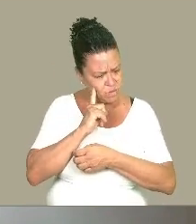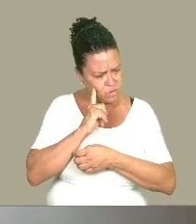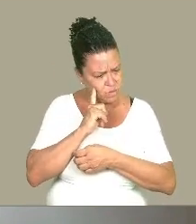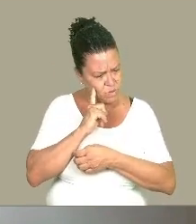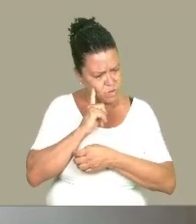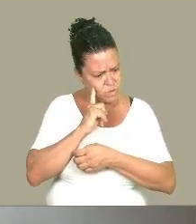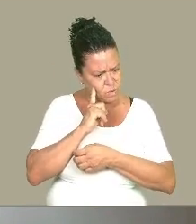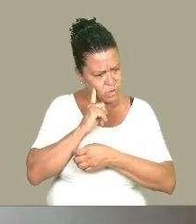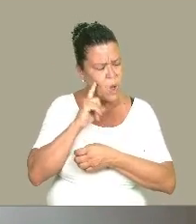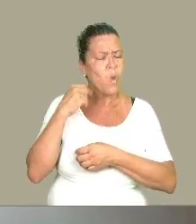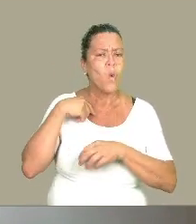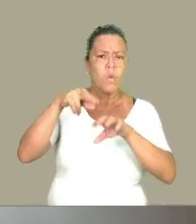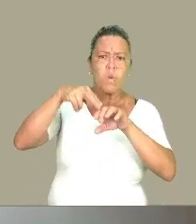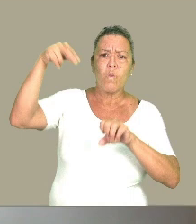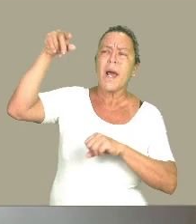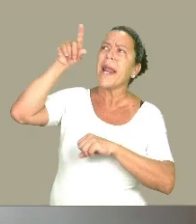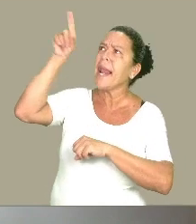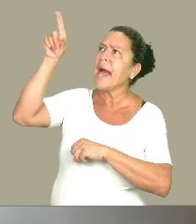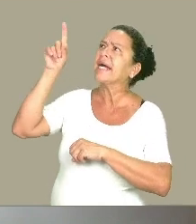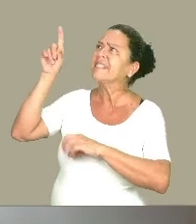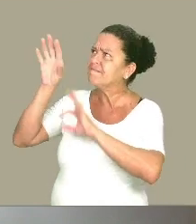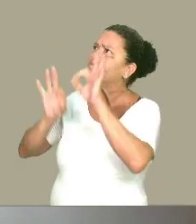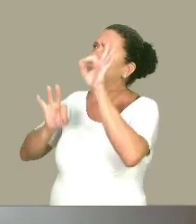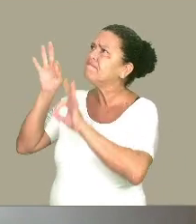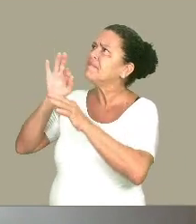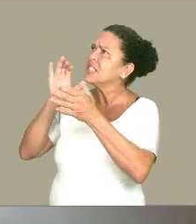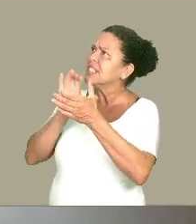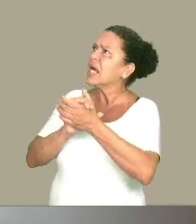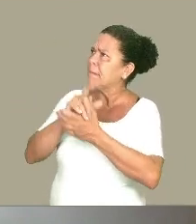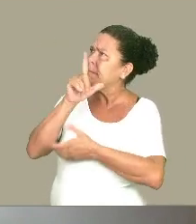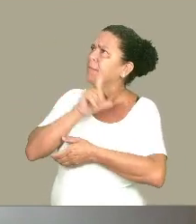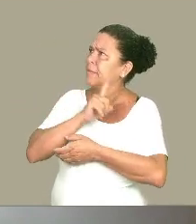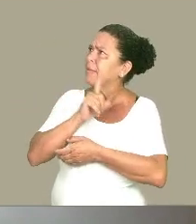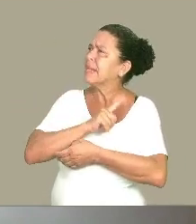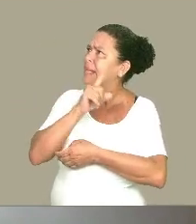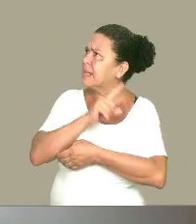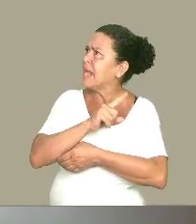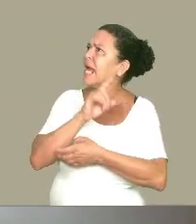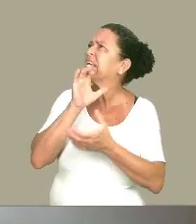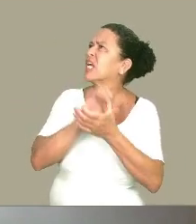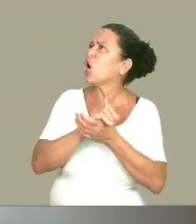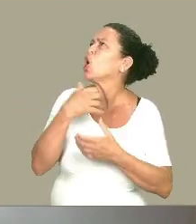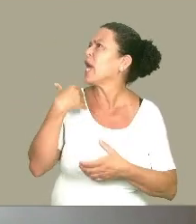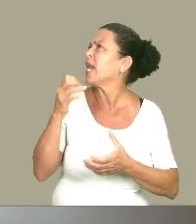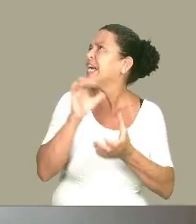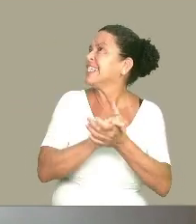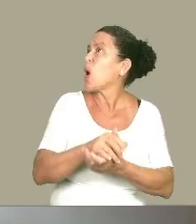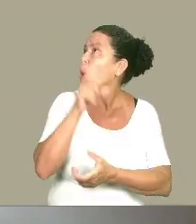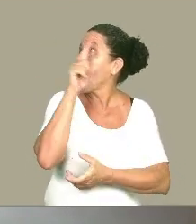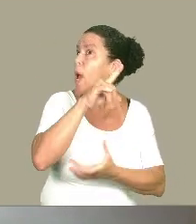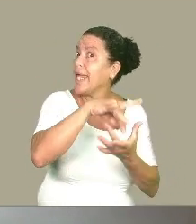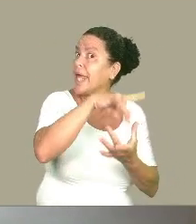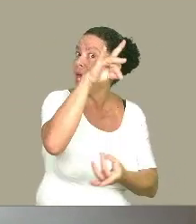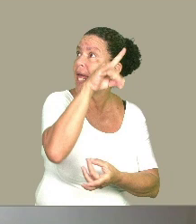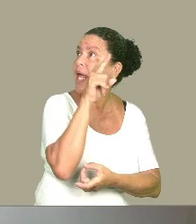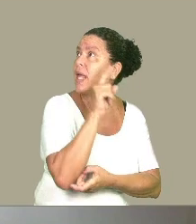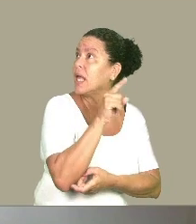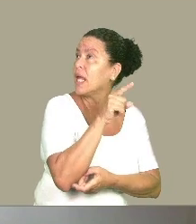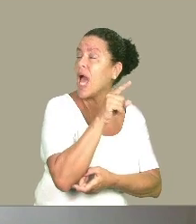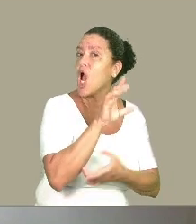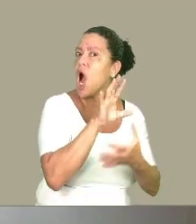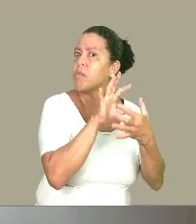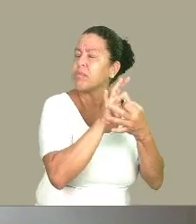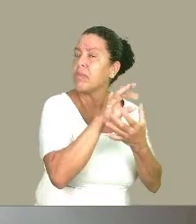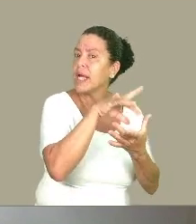plano espiritual, também fazemos um planejamento com quem vamos casar, né? Com quem vamos nos unir